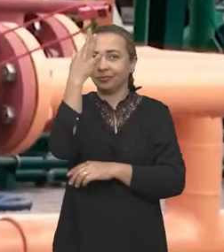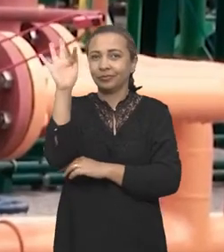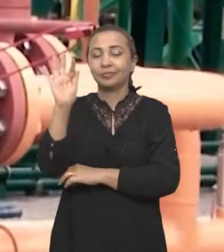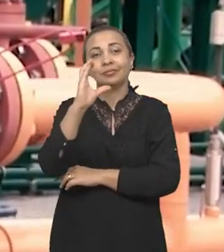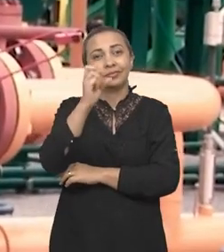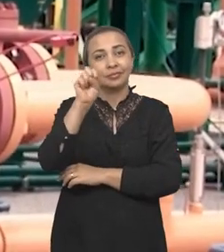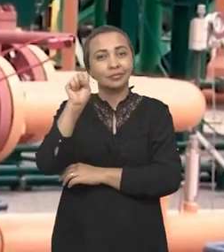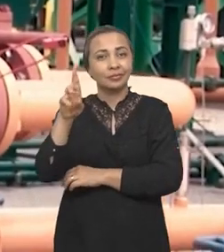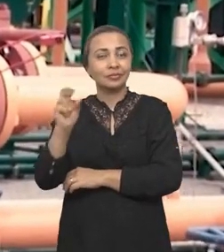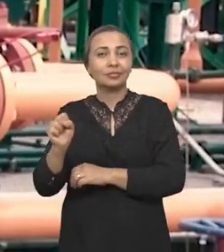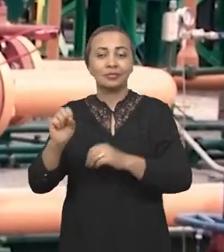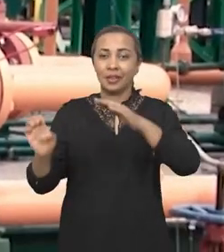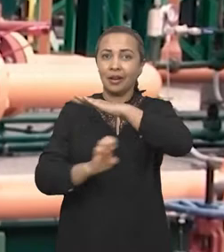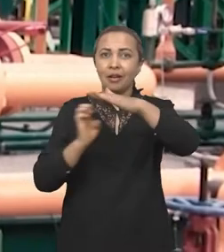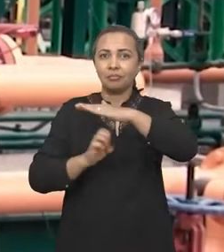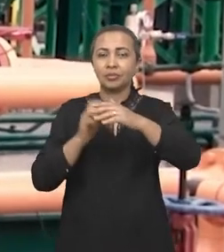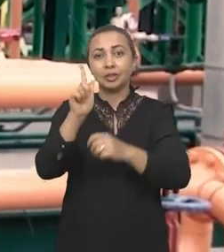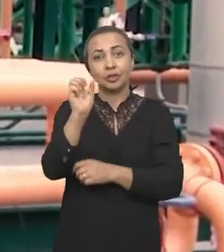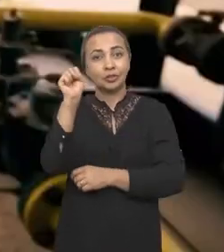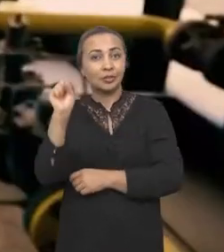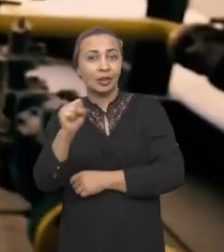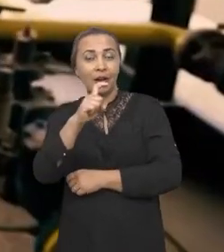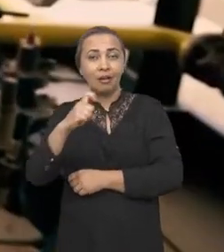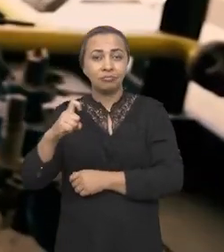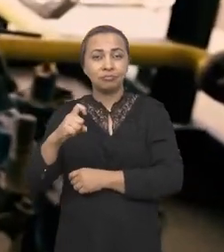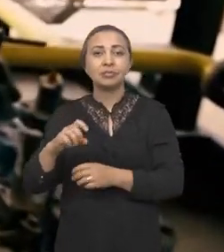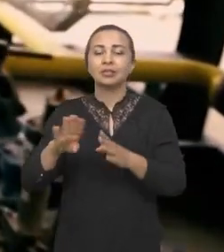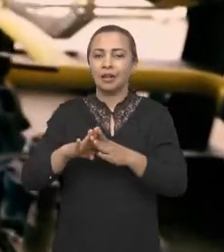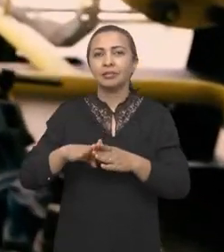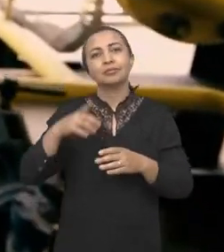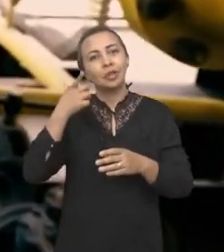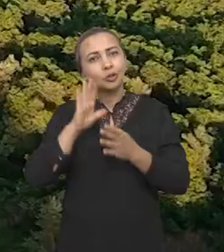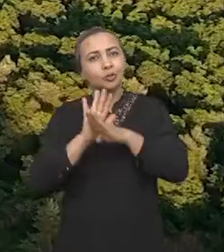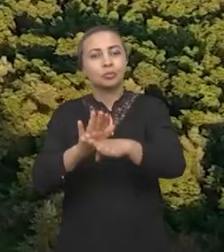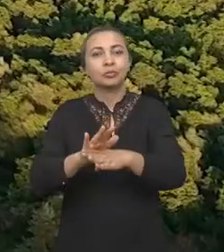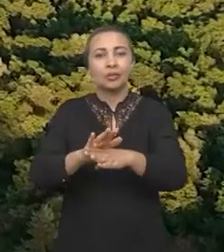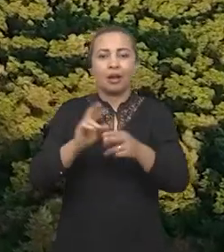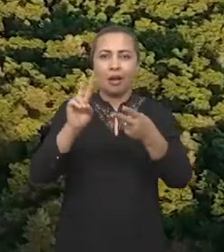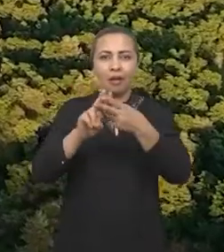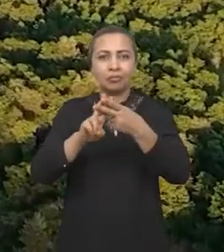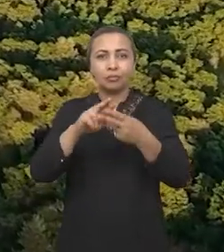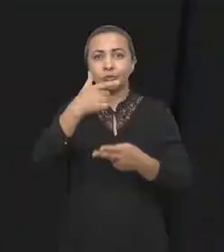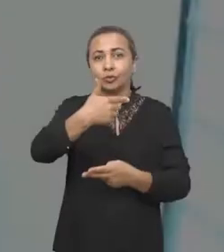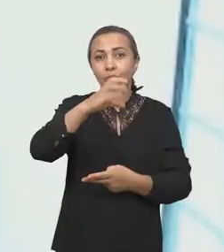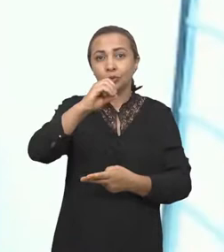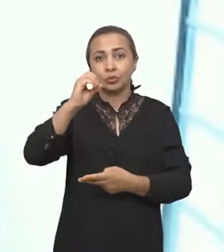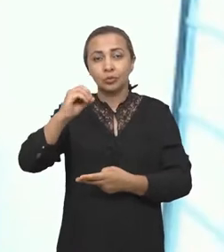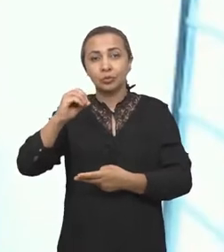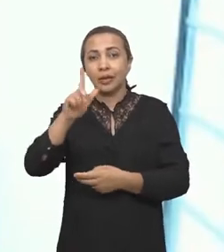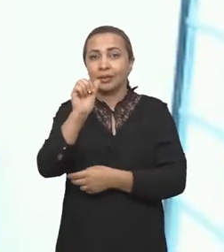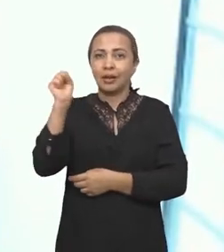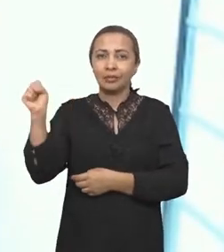Ceará vai possibilitar a manutenção da rede de 200 quilômetros de gasodutos que cruza o estado. O gás,